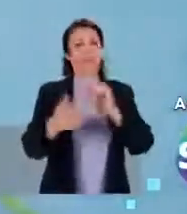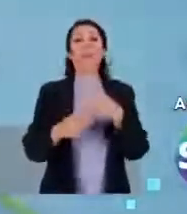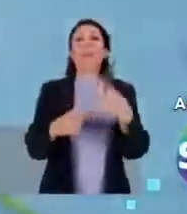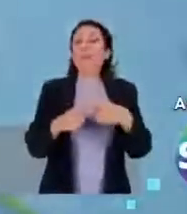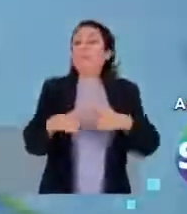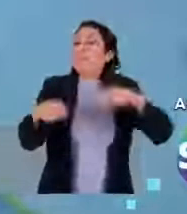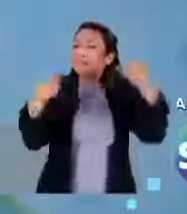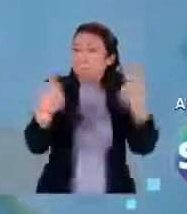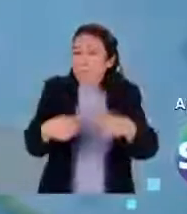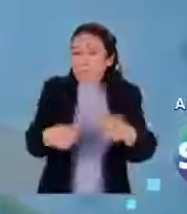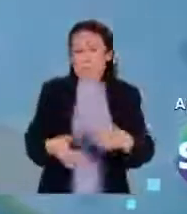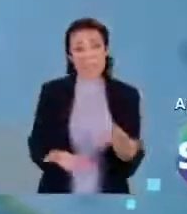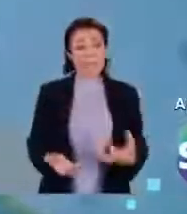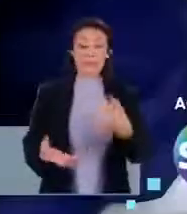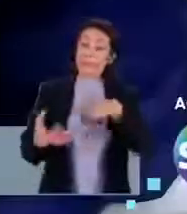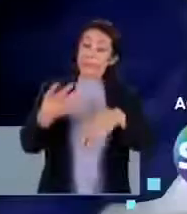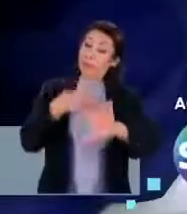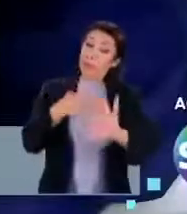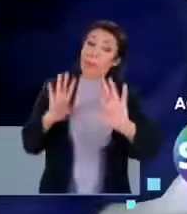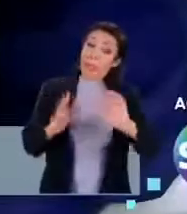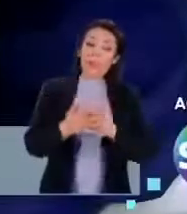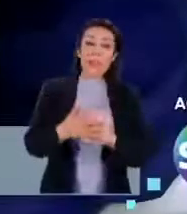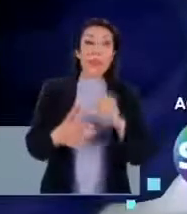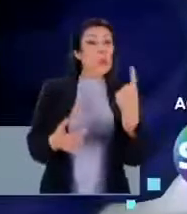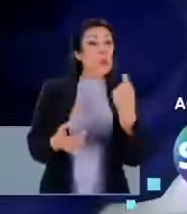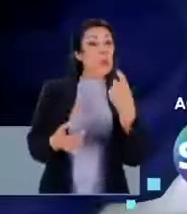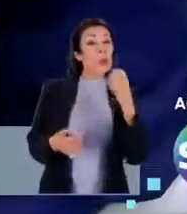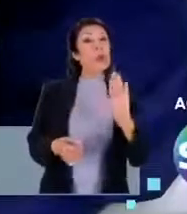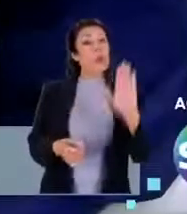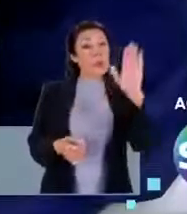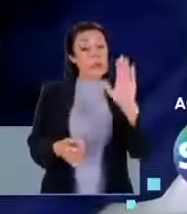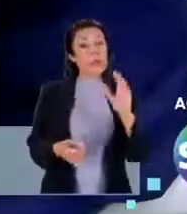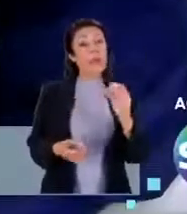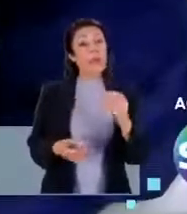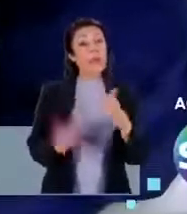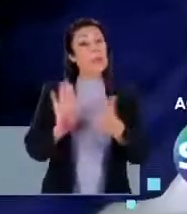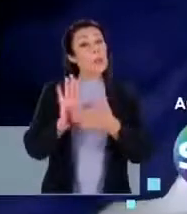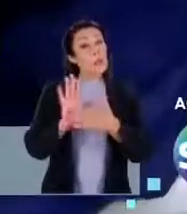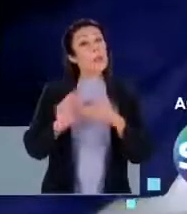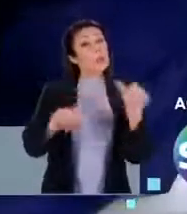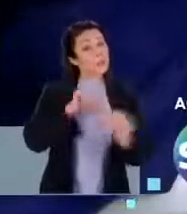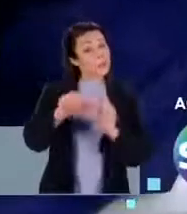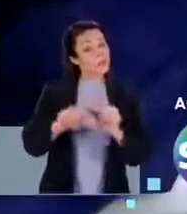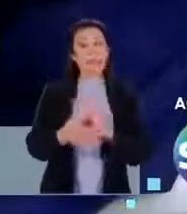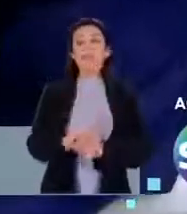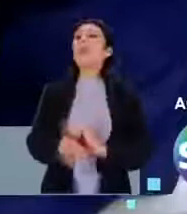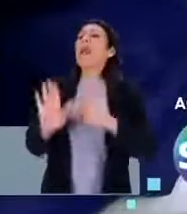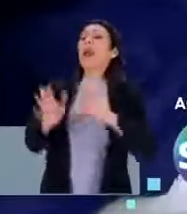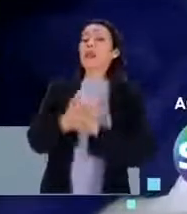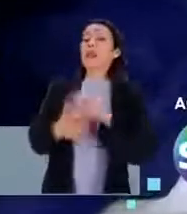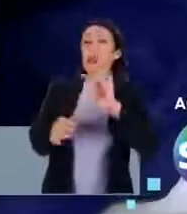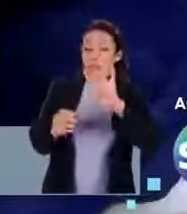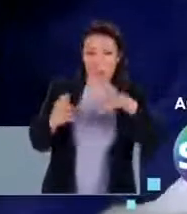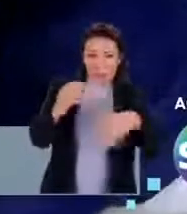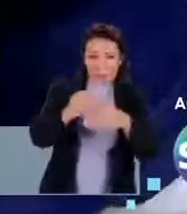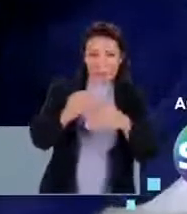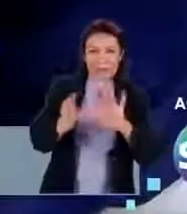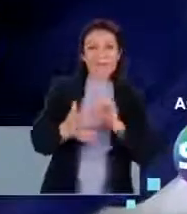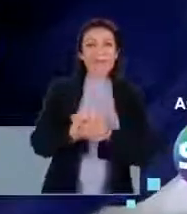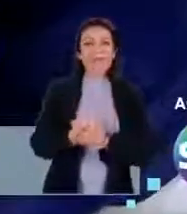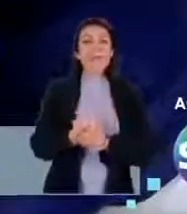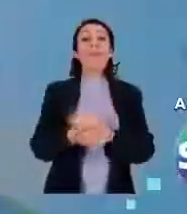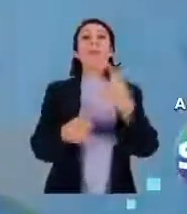é necessário porque lamento mas é o único candidato que propõe concretamente mudar muito bem porque Deixa eu só completar com uma frase